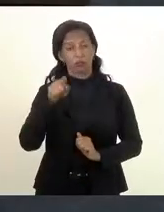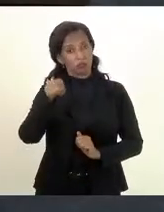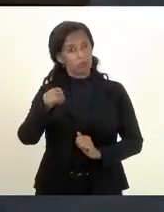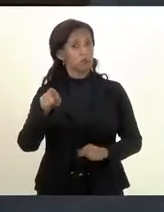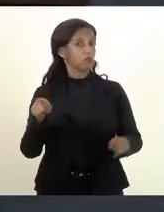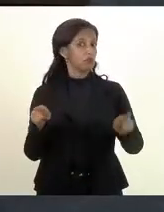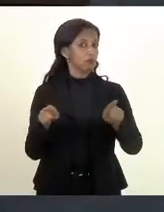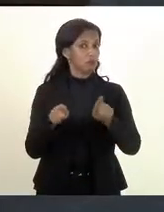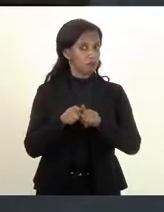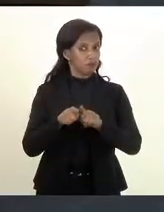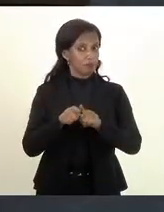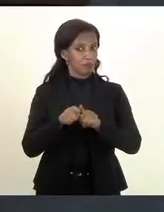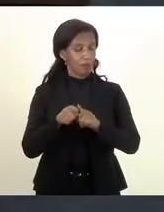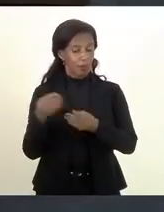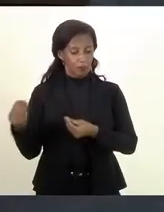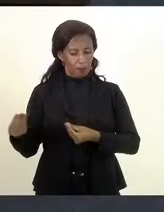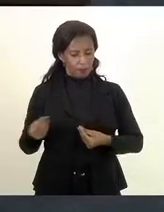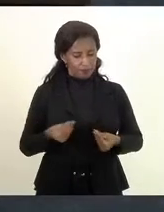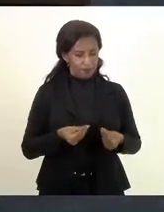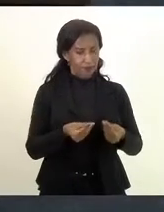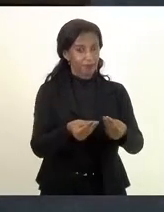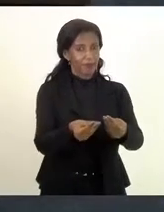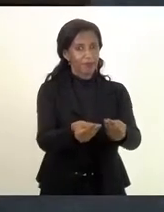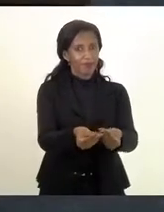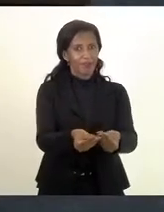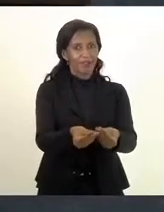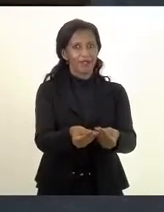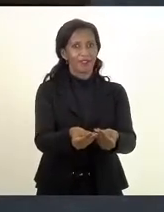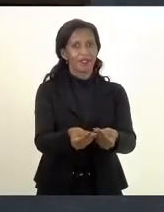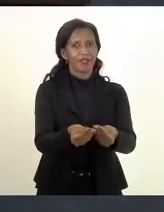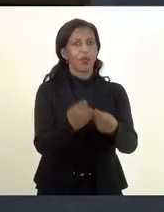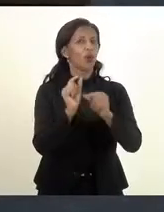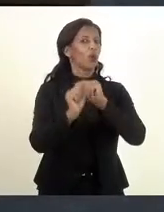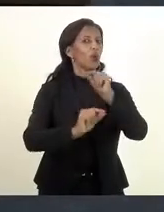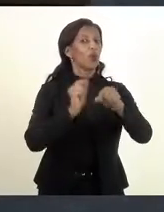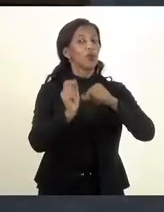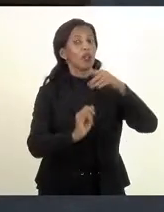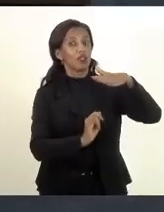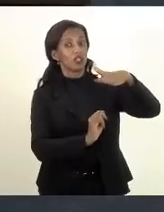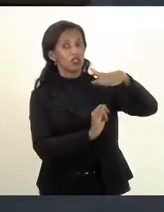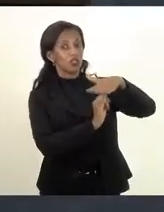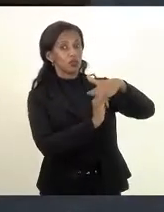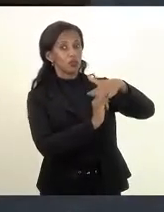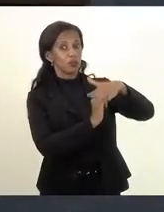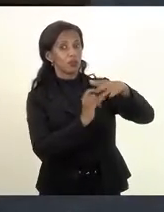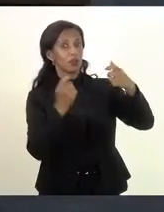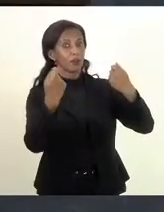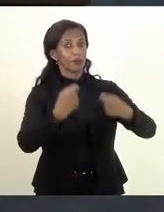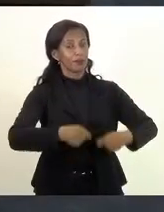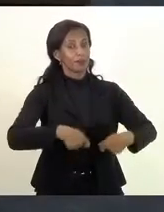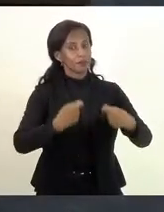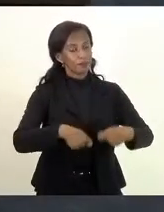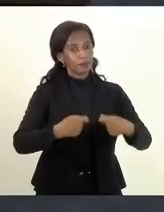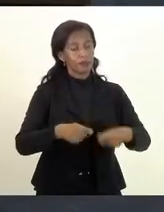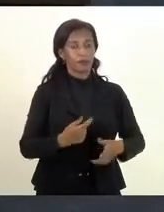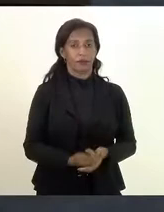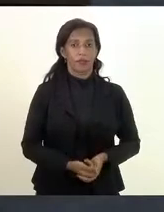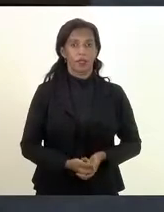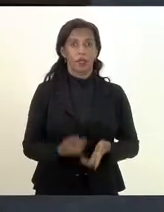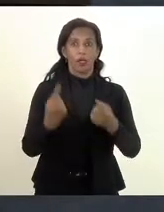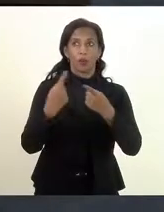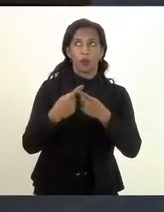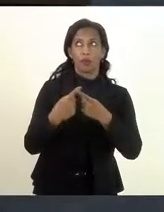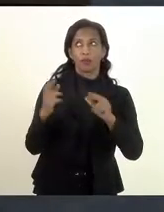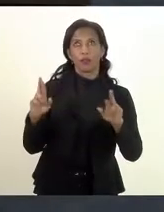estenda esse benefício ao que a instituição consome. Porque aí você passa a fazer uma